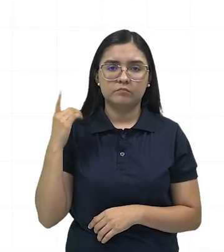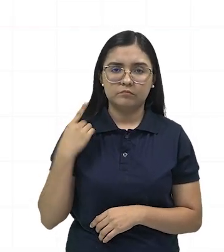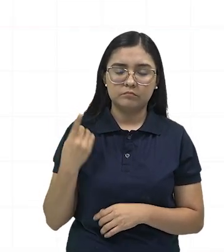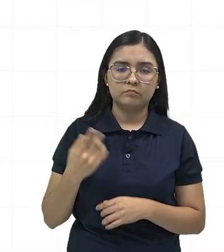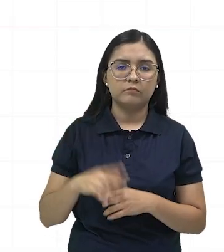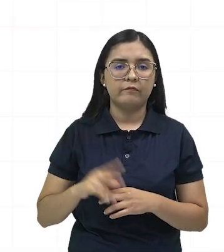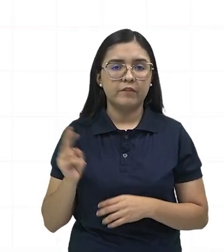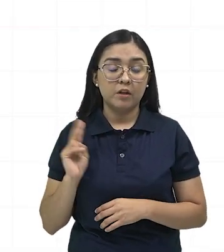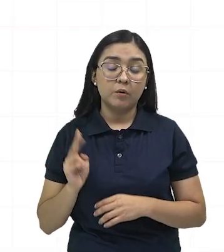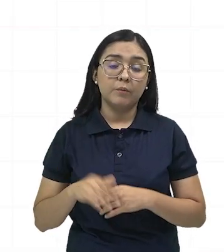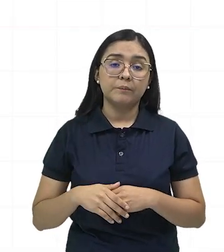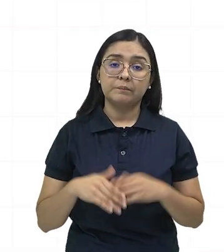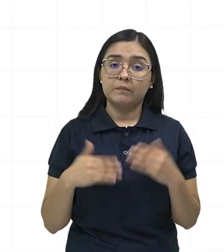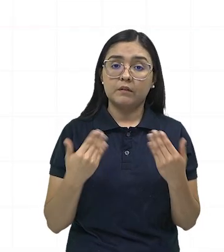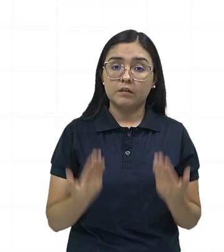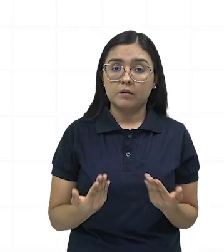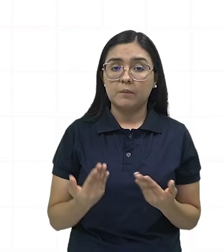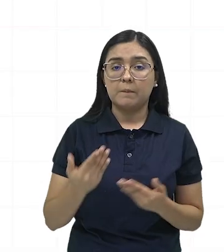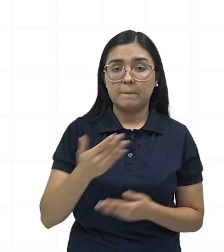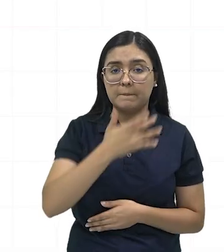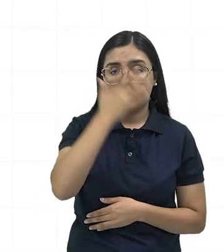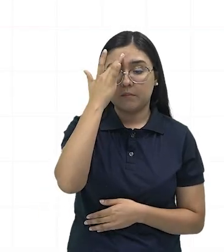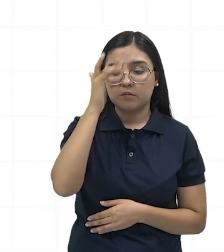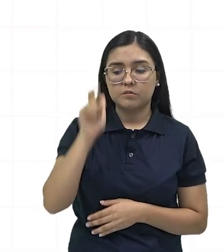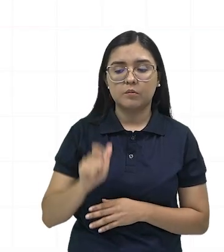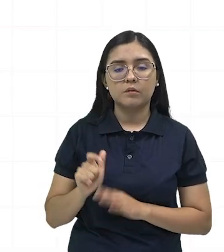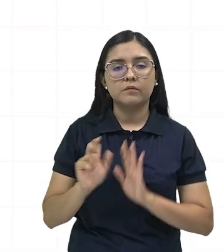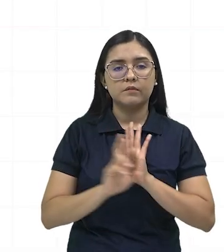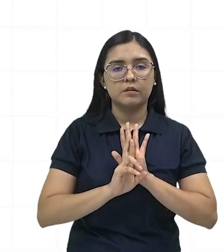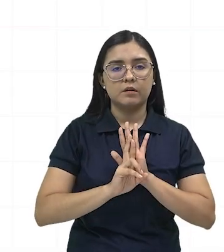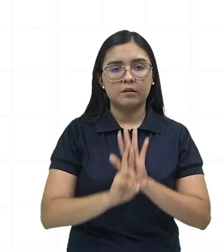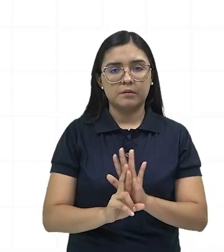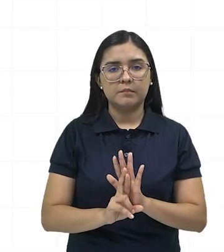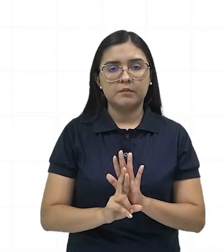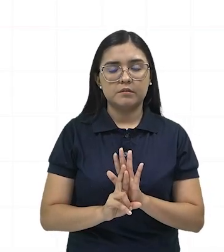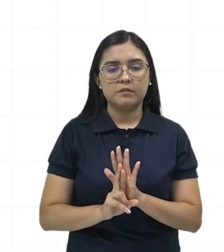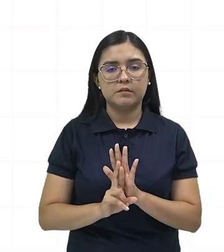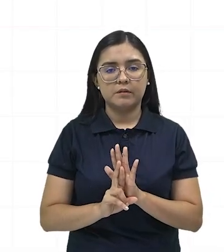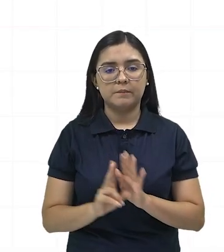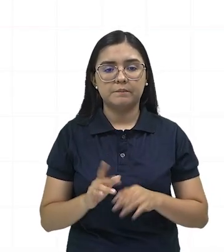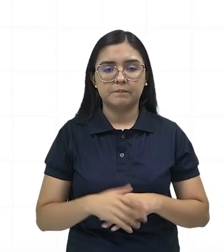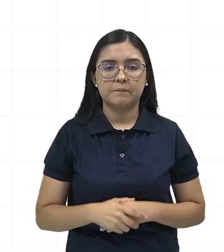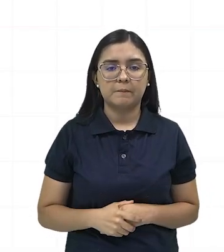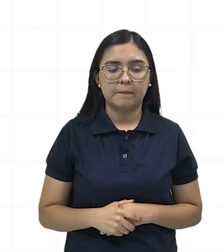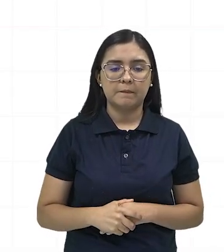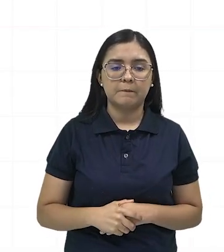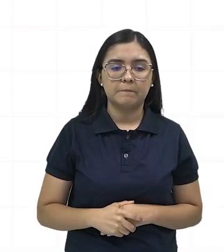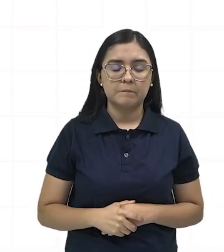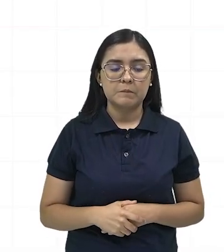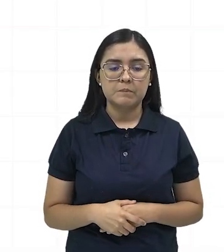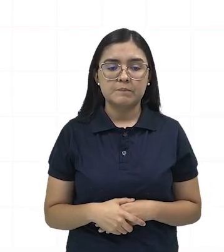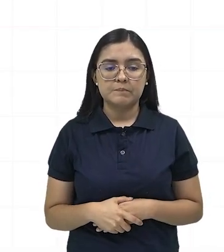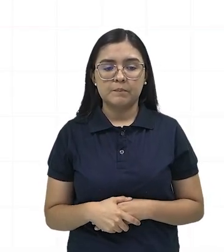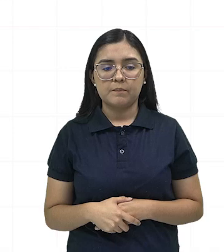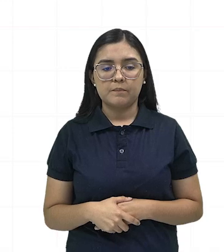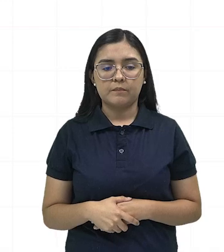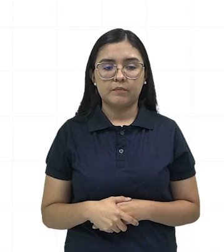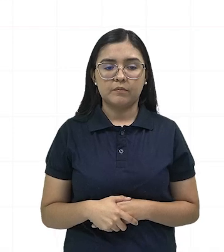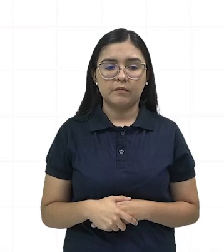um vereador, né? É uma pessoa que representa os seus interesses enquanto cidadão, tá